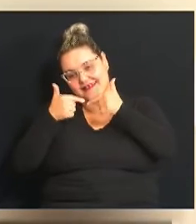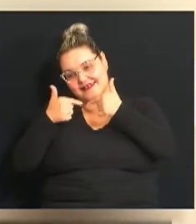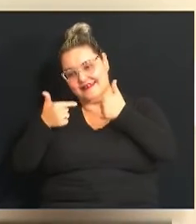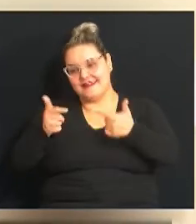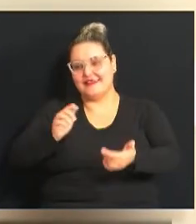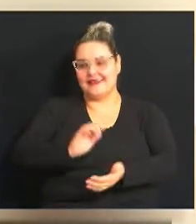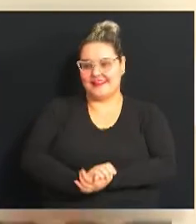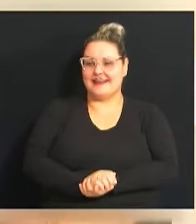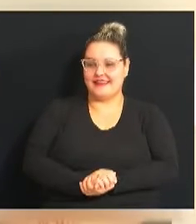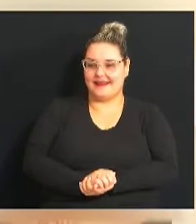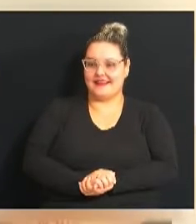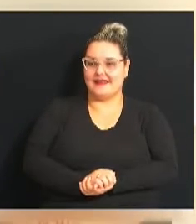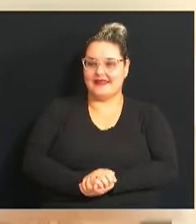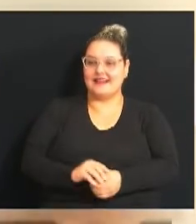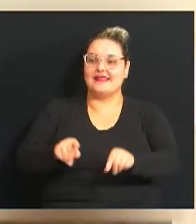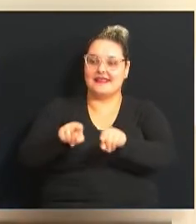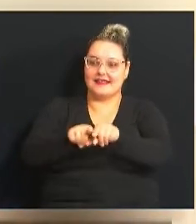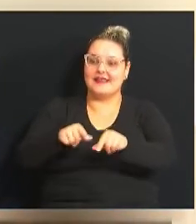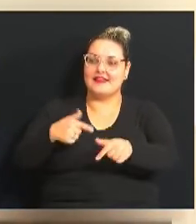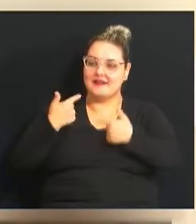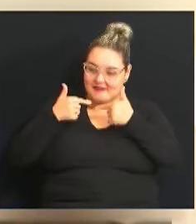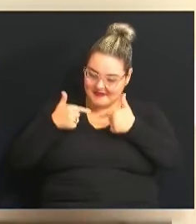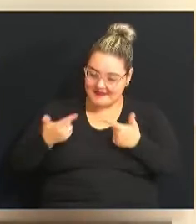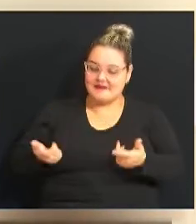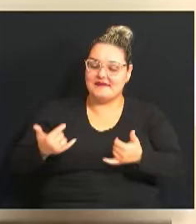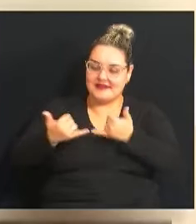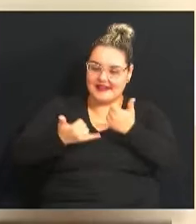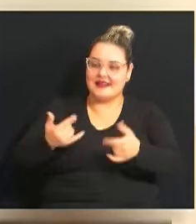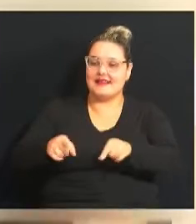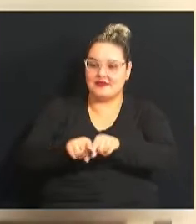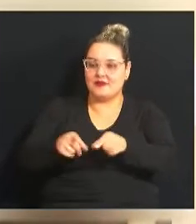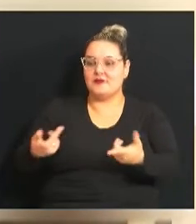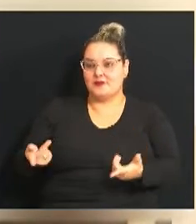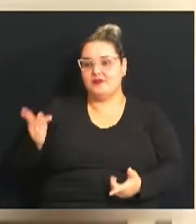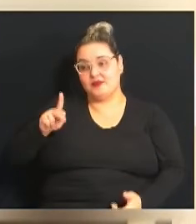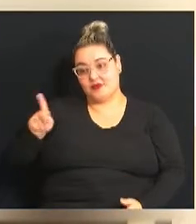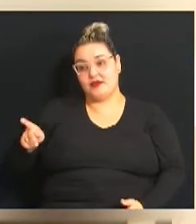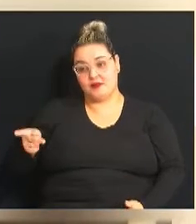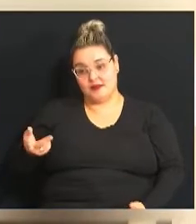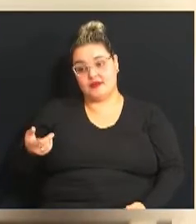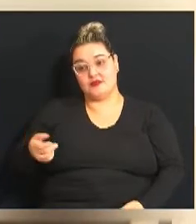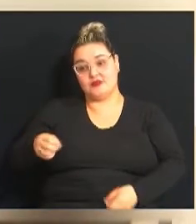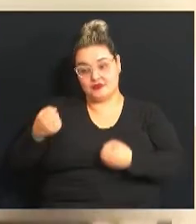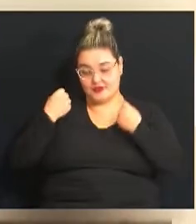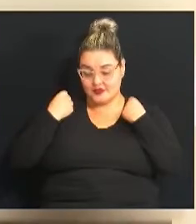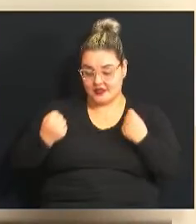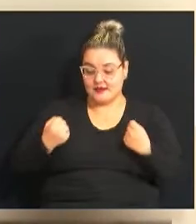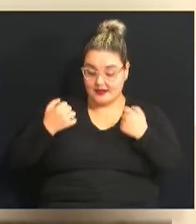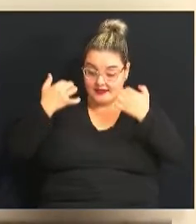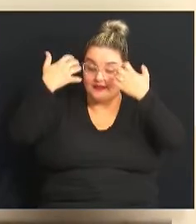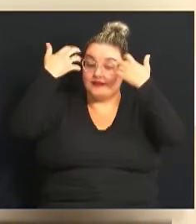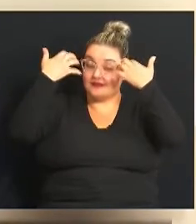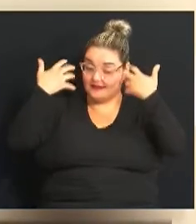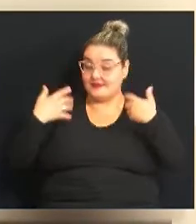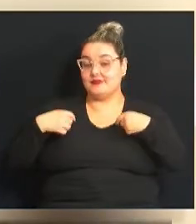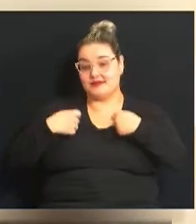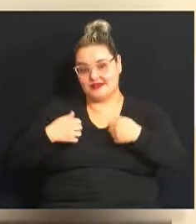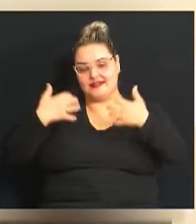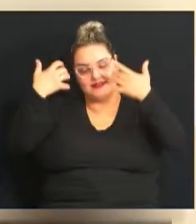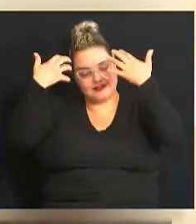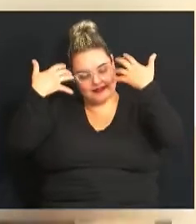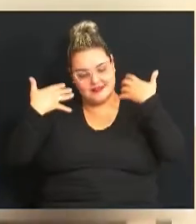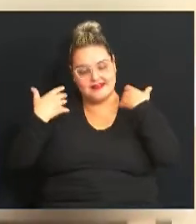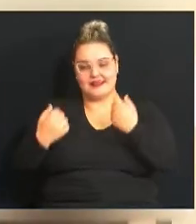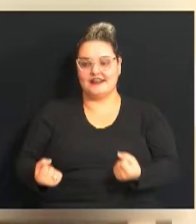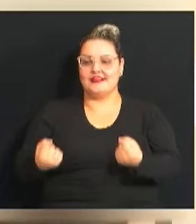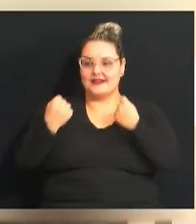A gente tem que brincar, porque senão fica muito sério. Como um bom professor de educação física tem que transpirar, não tem? Então eles estão transpirando lá na academia, todos os dias.